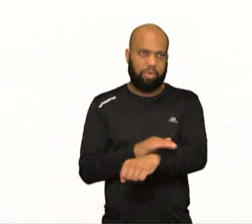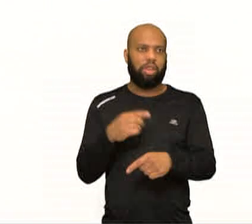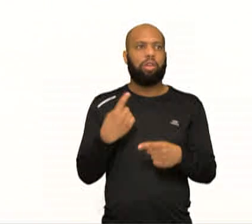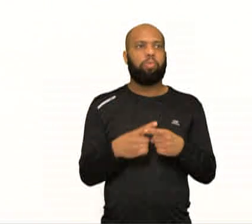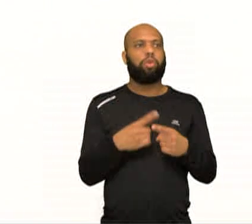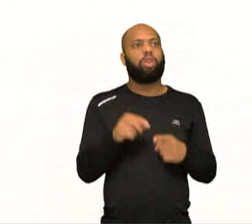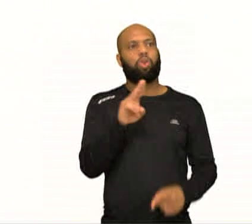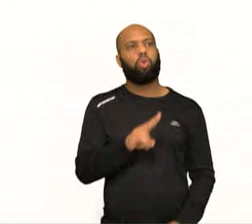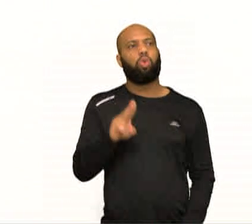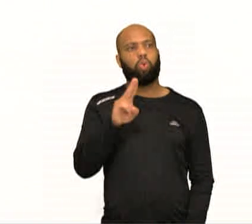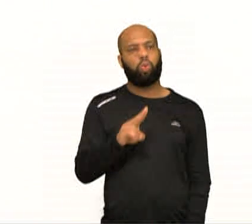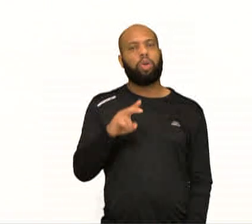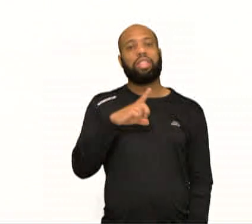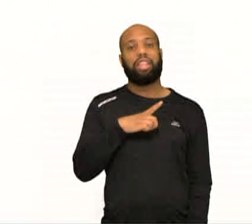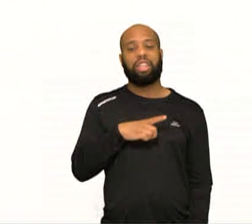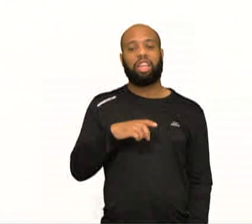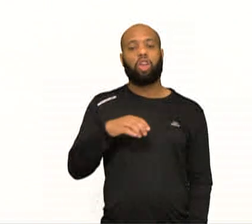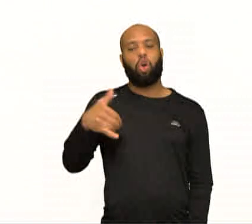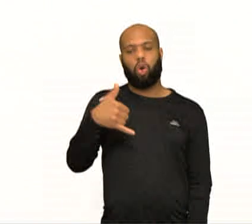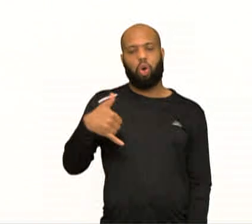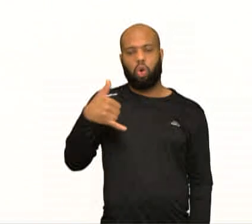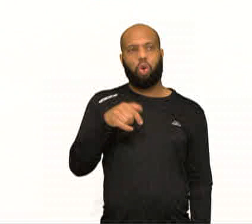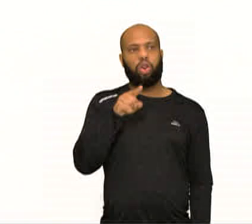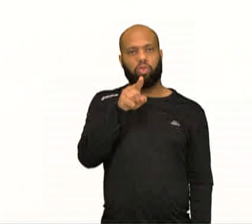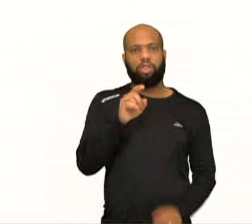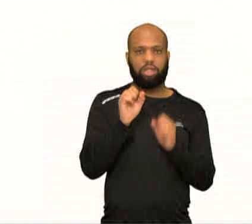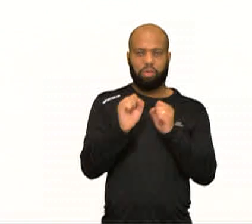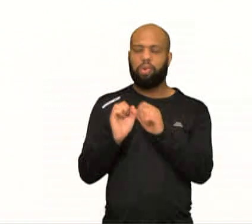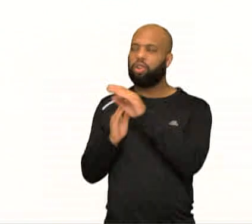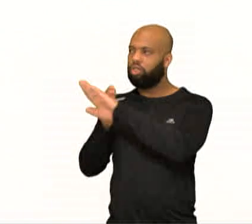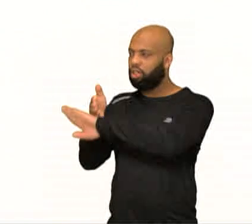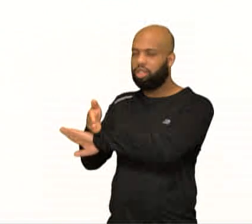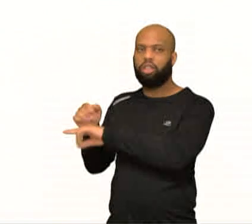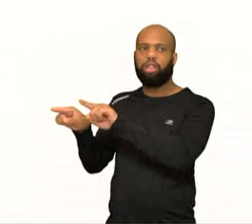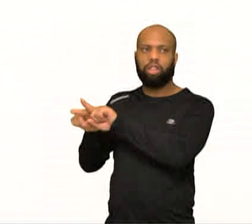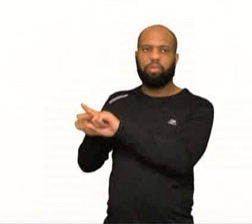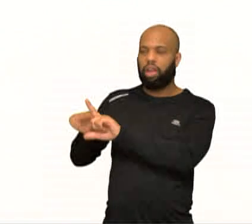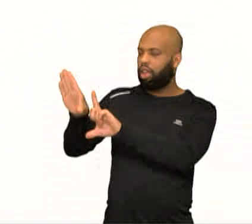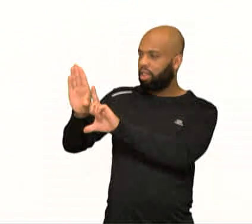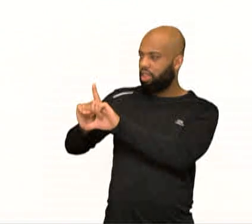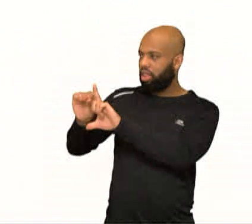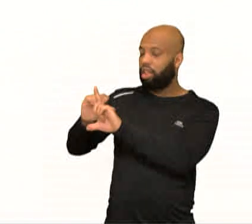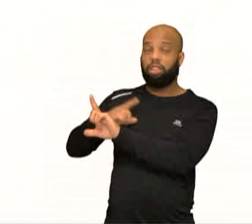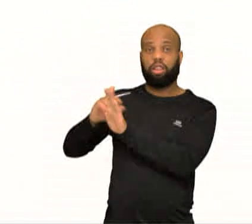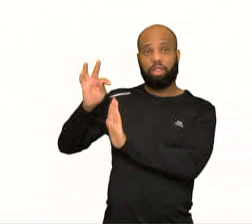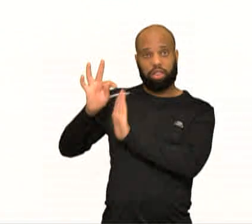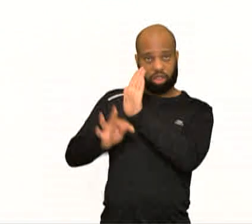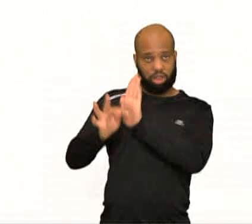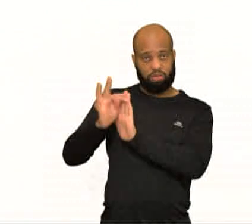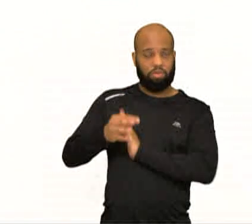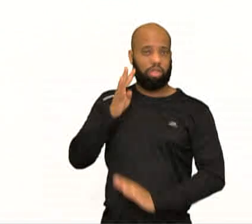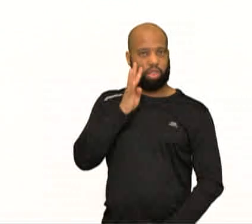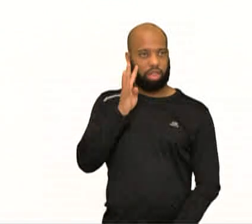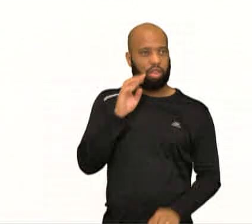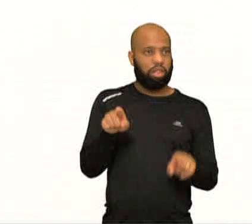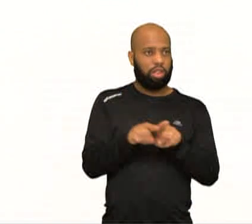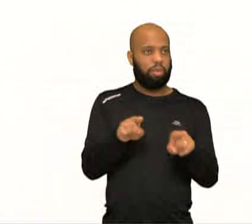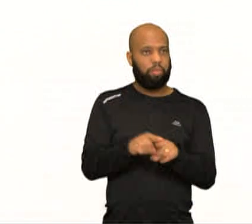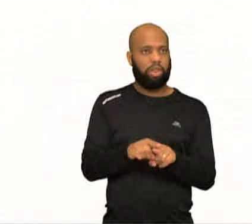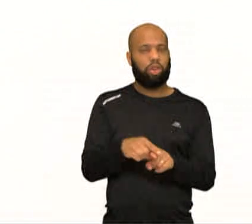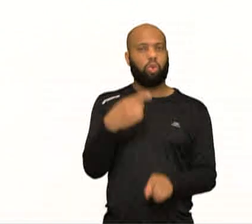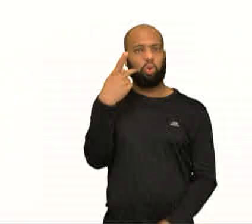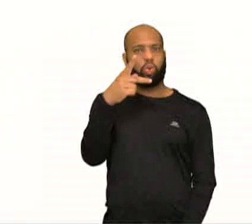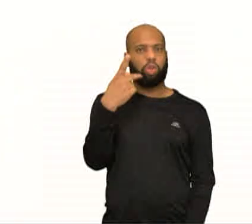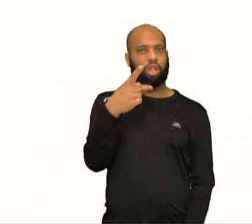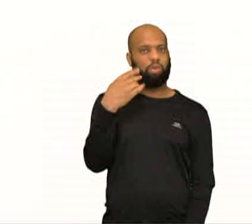à base de óleo. Você pode acessar aqui um texto bastante interessante com o seu celular, nesse QR